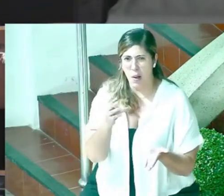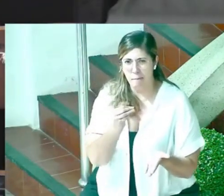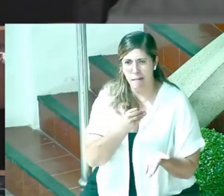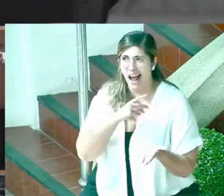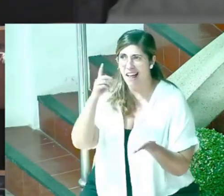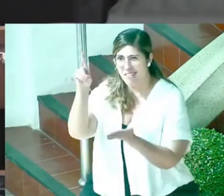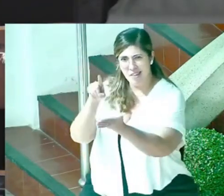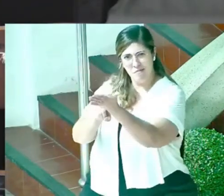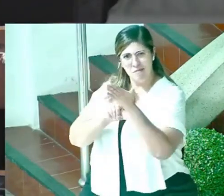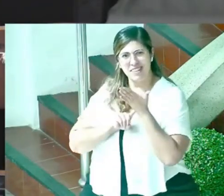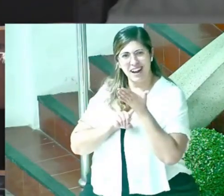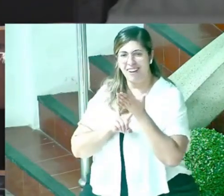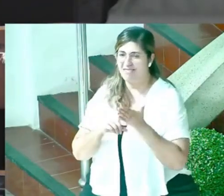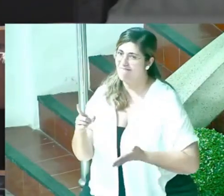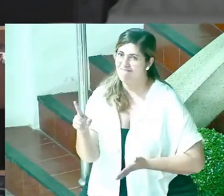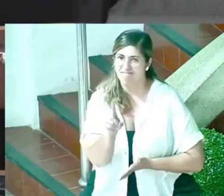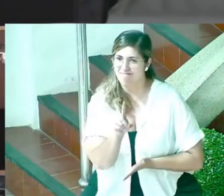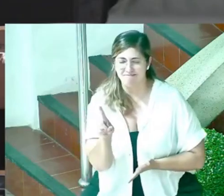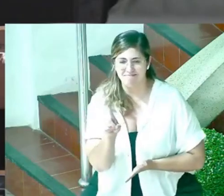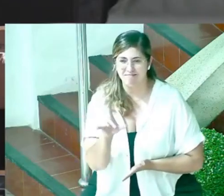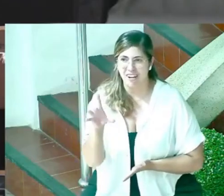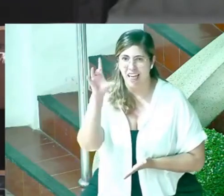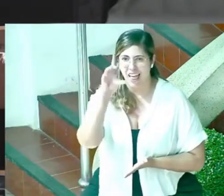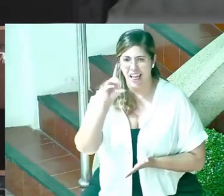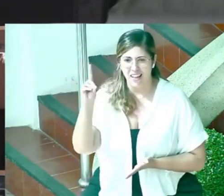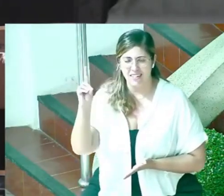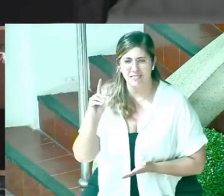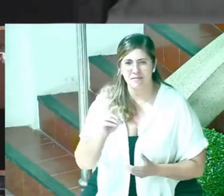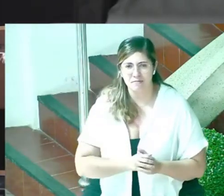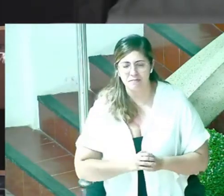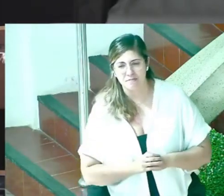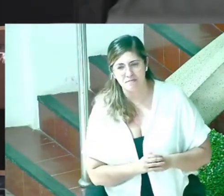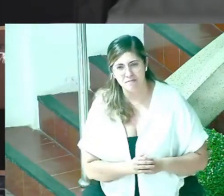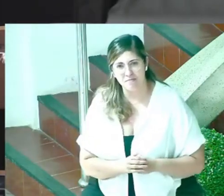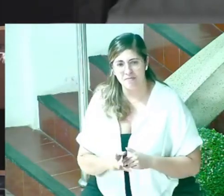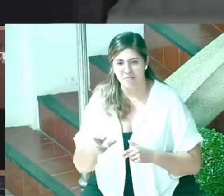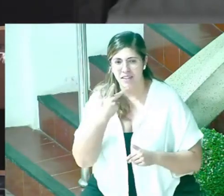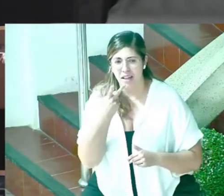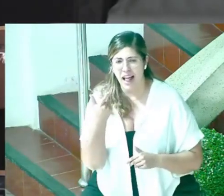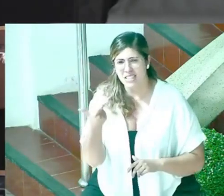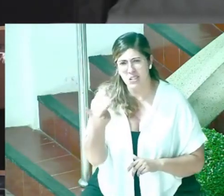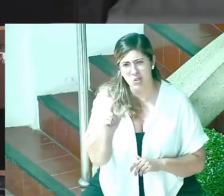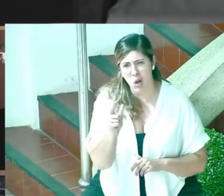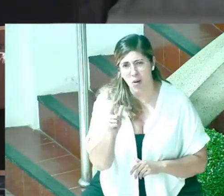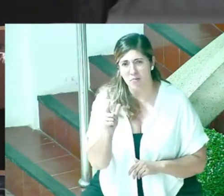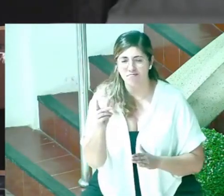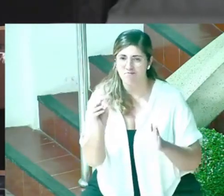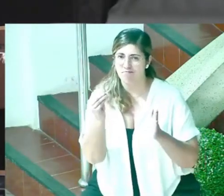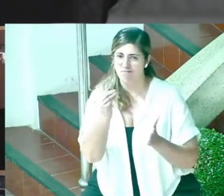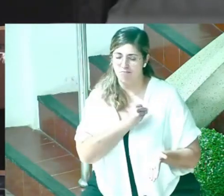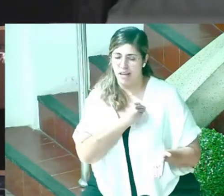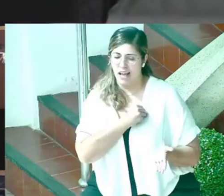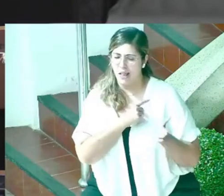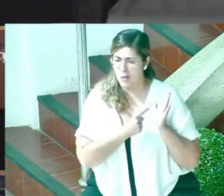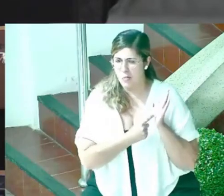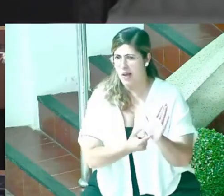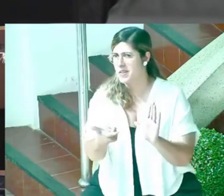fé com outras pessoas. E é justamente aí que os 3 versículos são